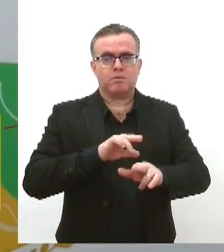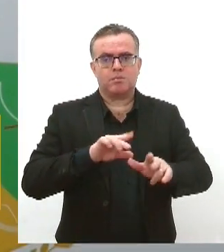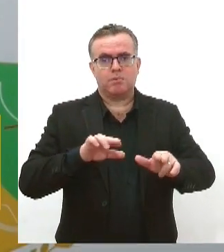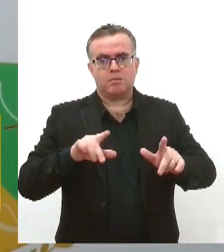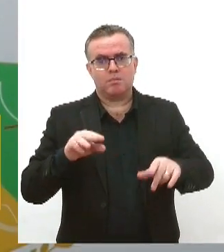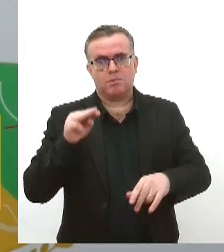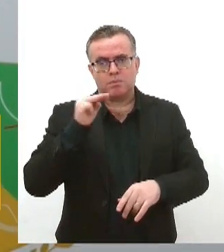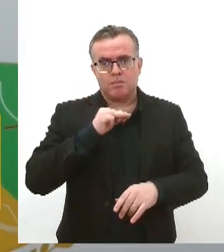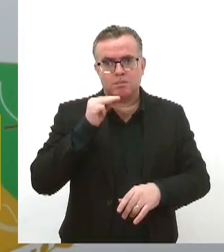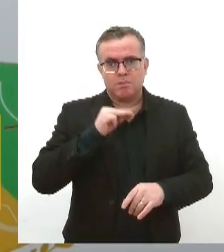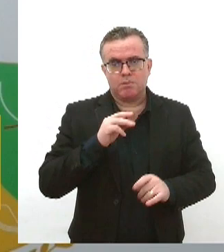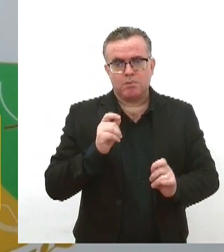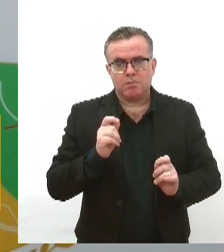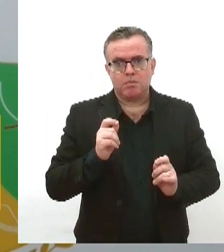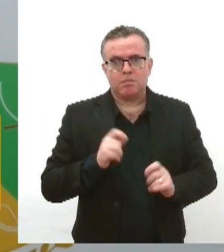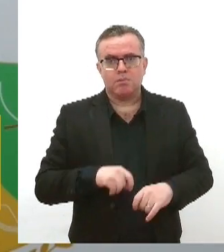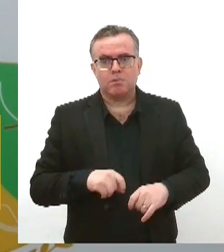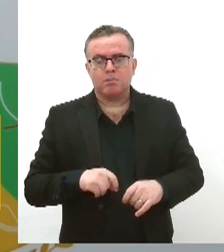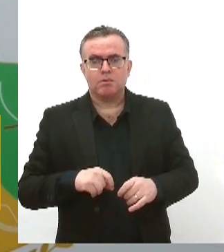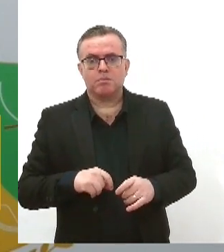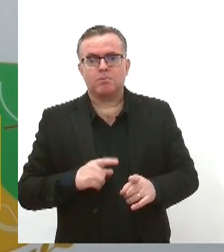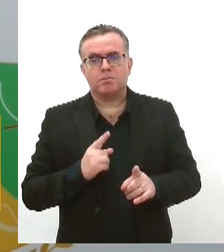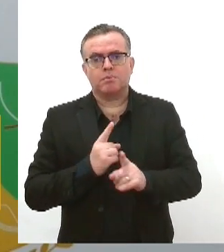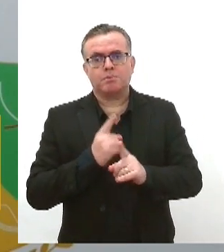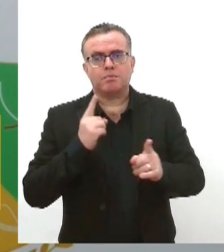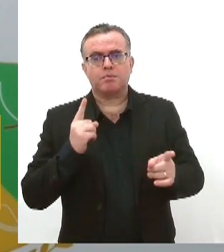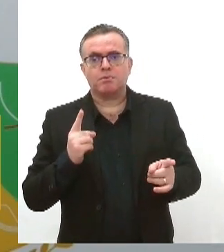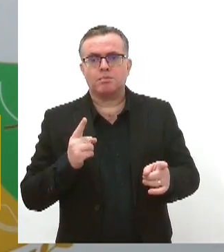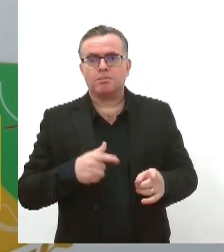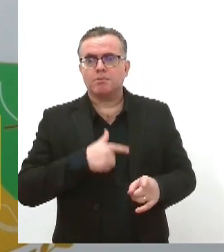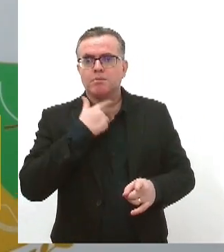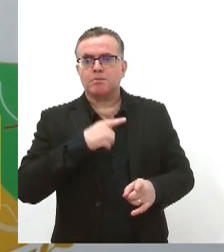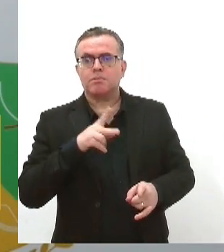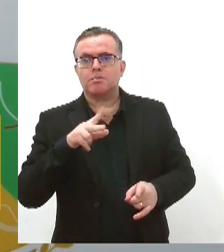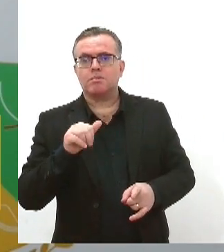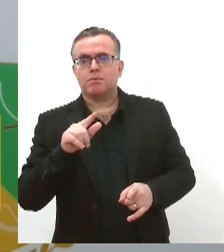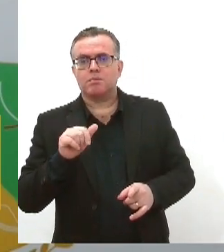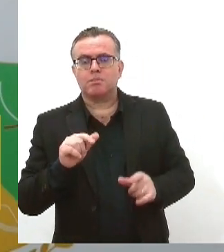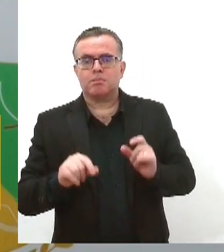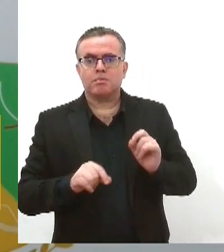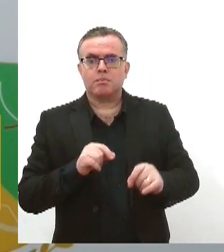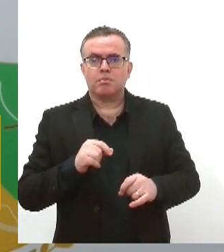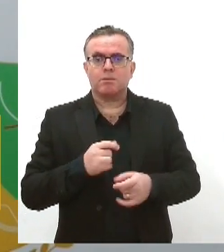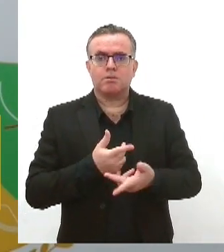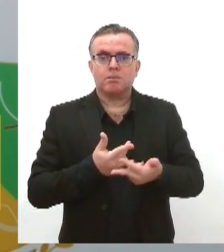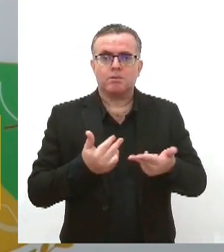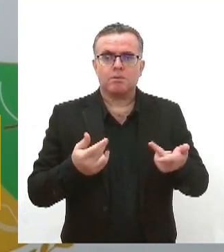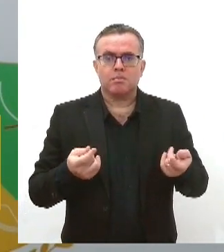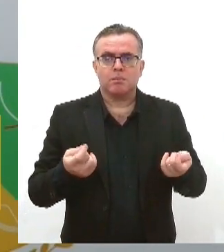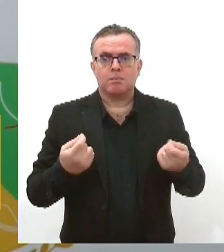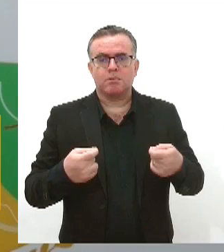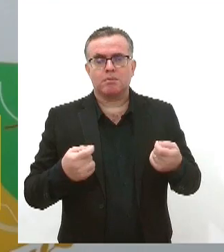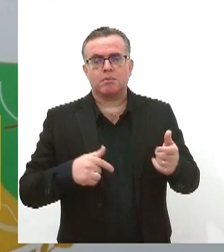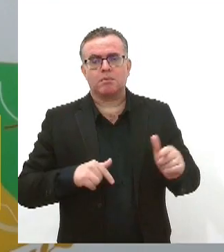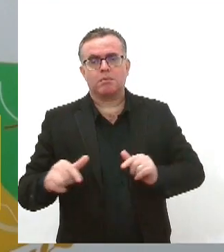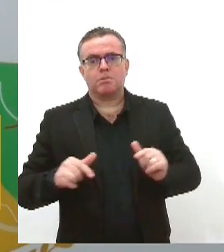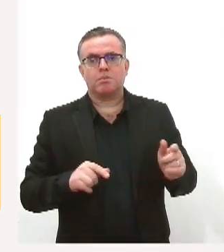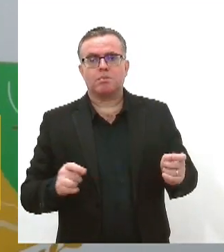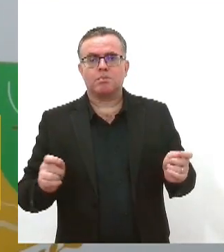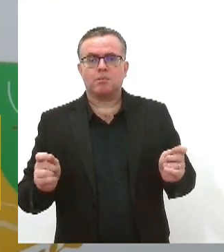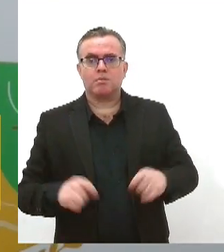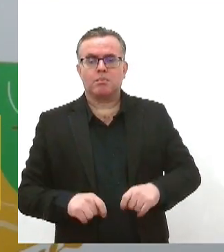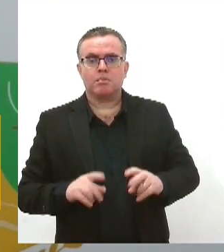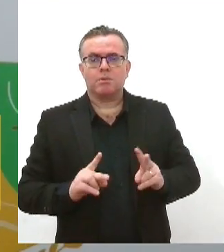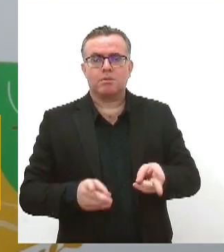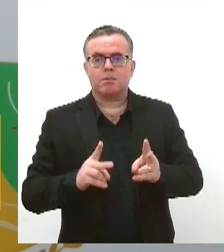estão encontrando tanto vagas para creches, né, que muitas precisam trabalhar, não têm condições de deixar seus filhos sozinhos ou com alguém,